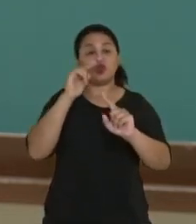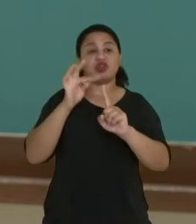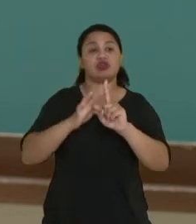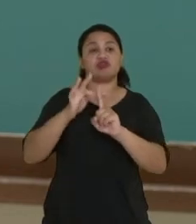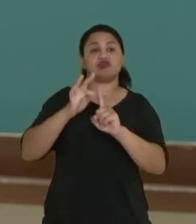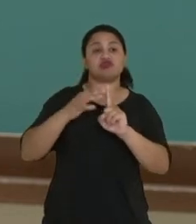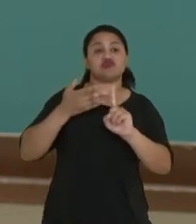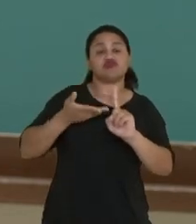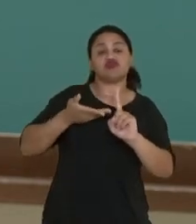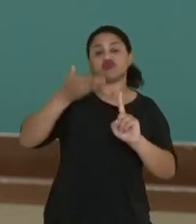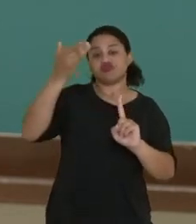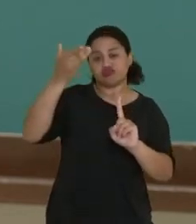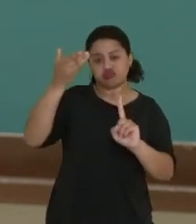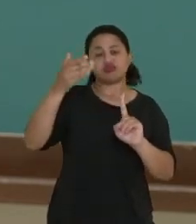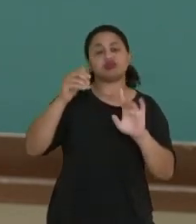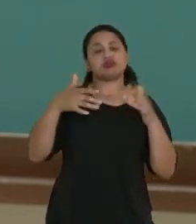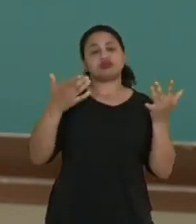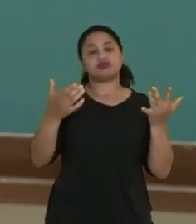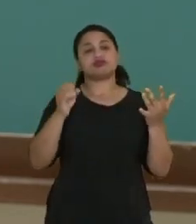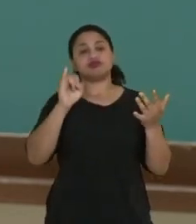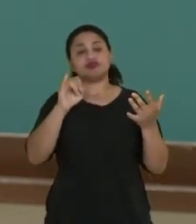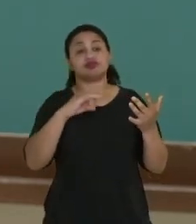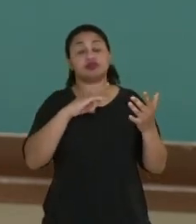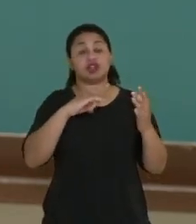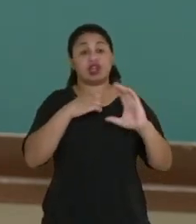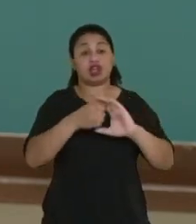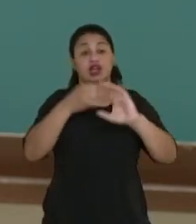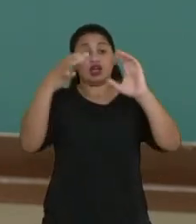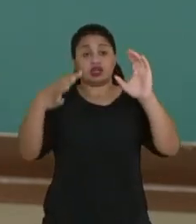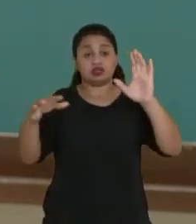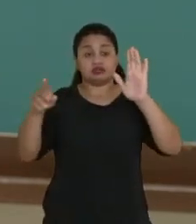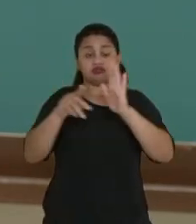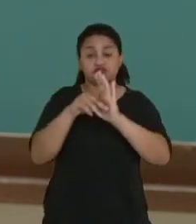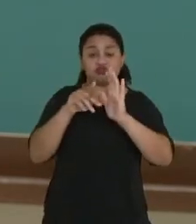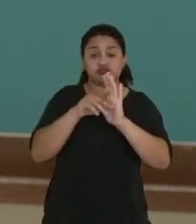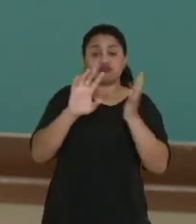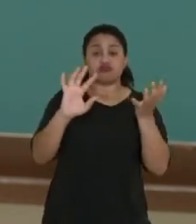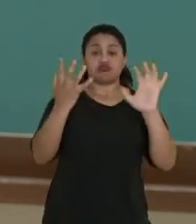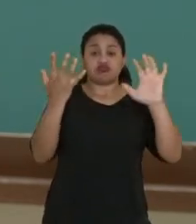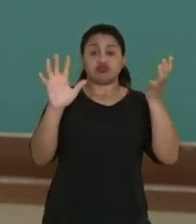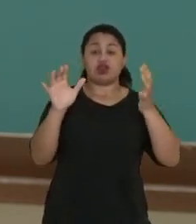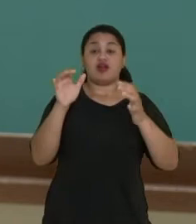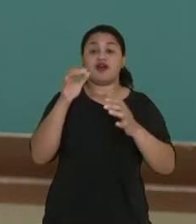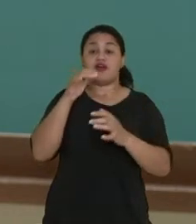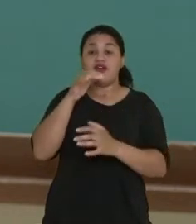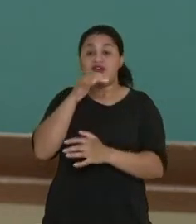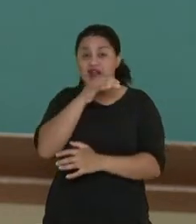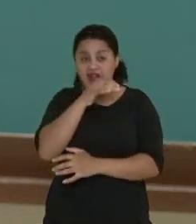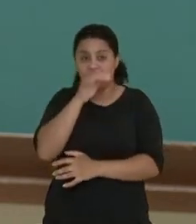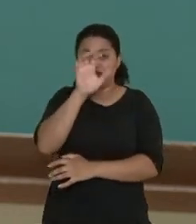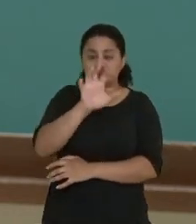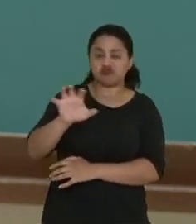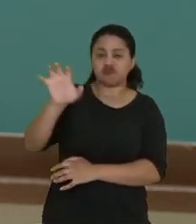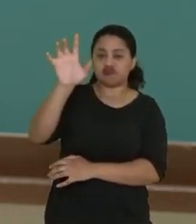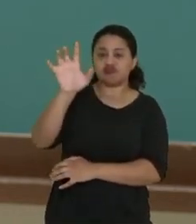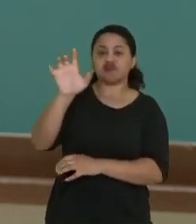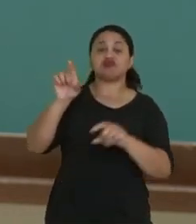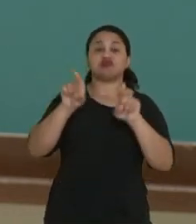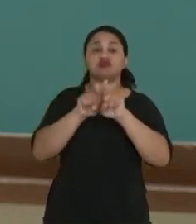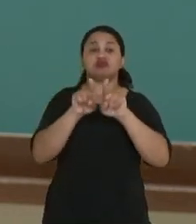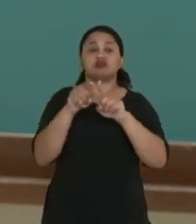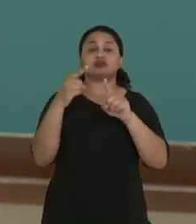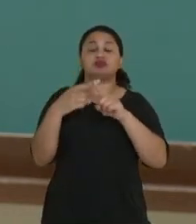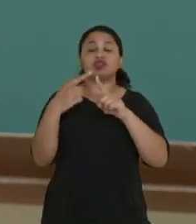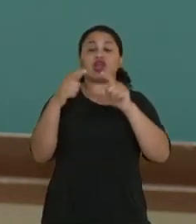temperaturas elevadas. Então, se eu tenho essa característica do clima, de ser um clima mais quente na região, é também pela